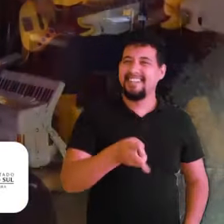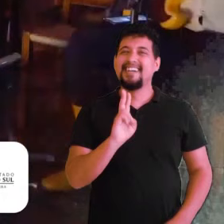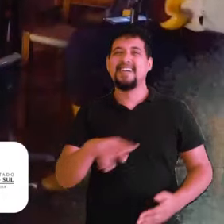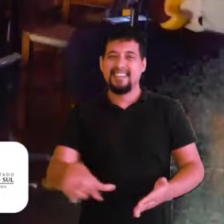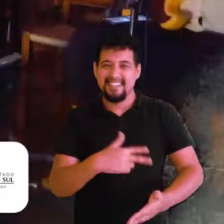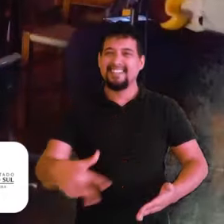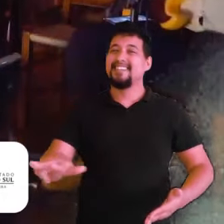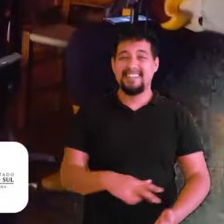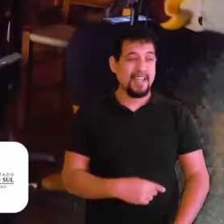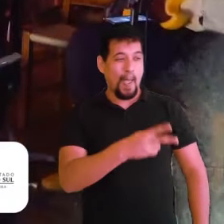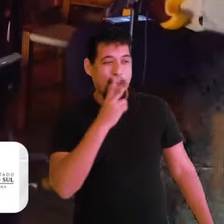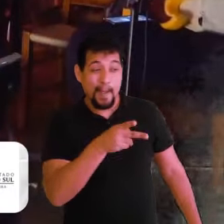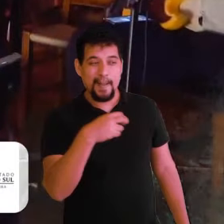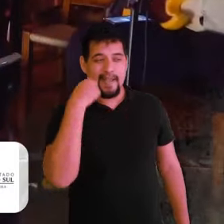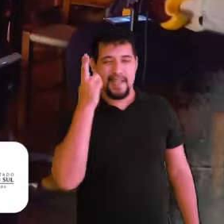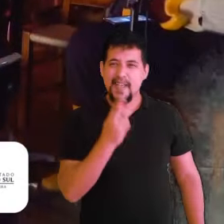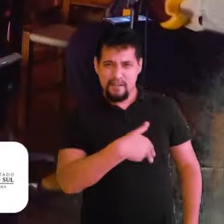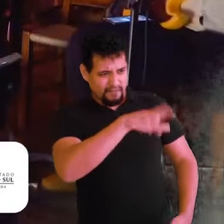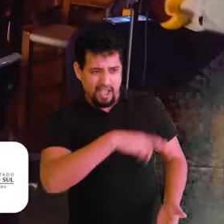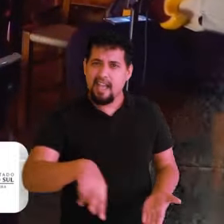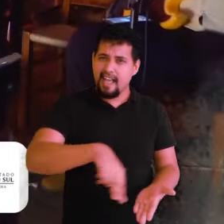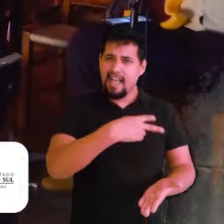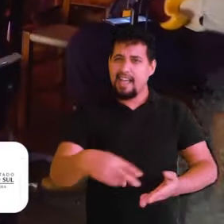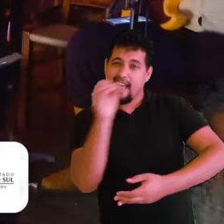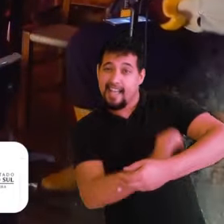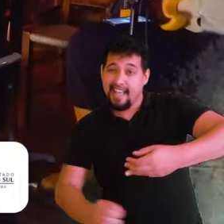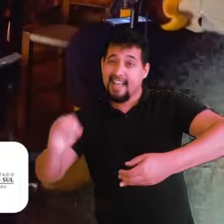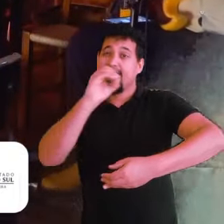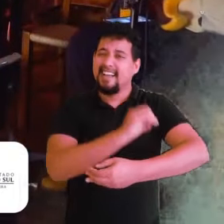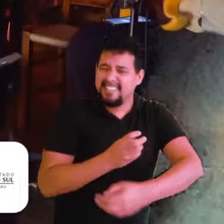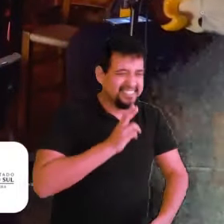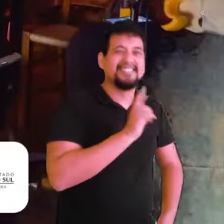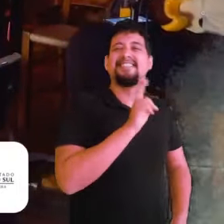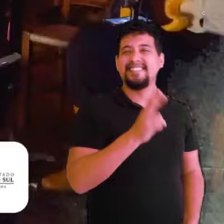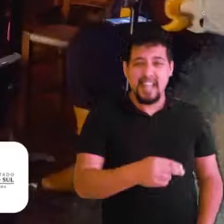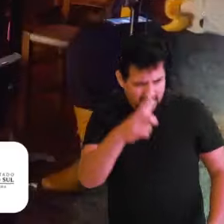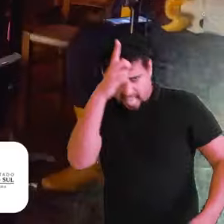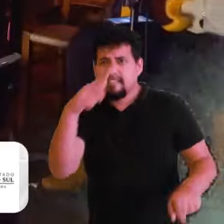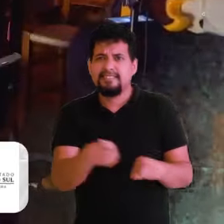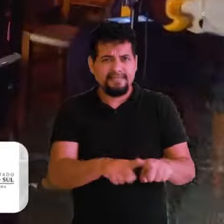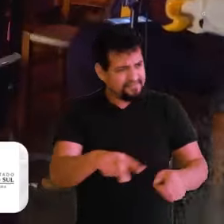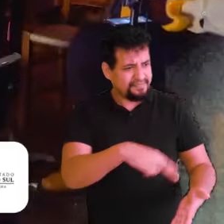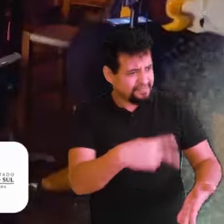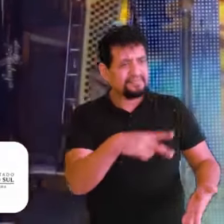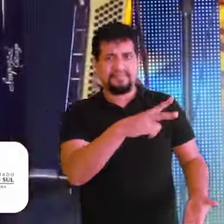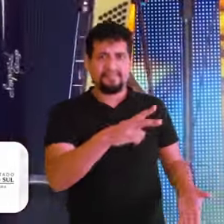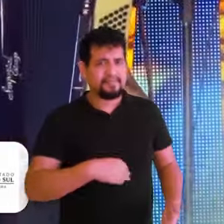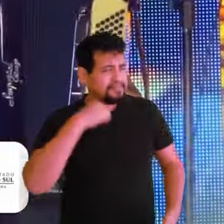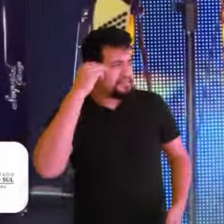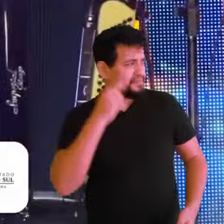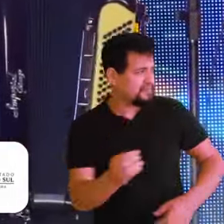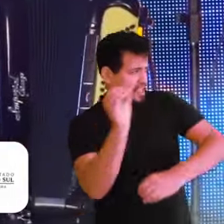Roda morena a noite inteira, roda lourinha no balanço da bandeira. Roda morena a noite inteira,